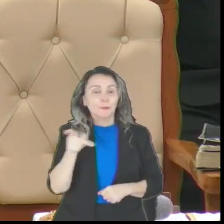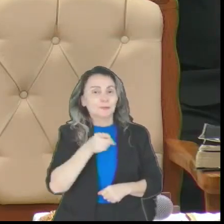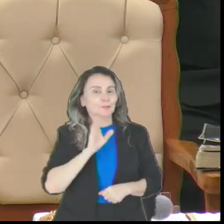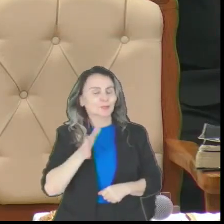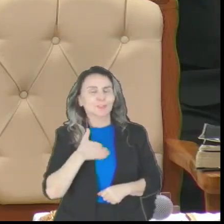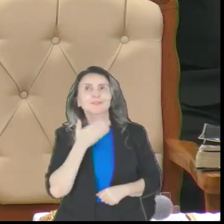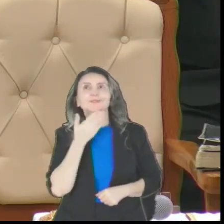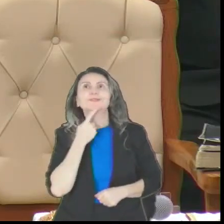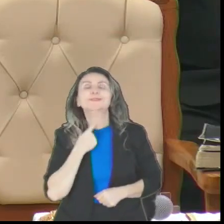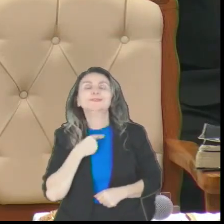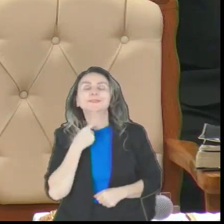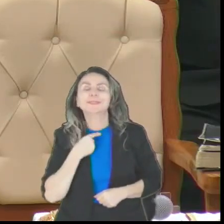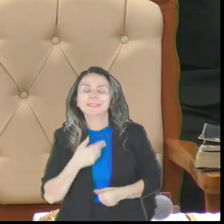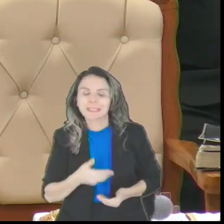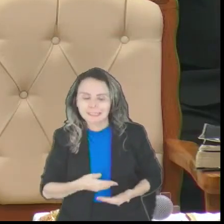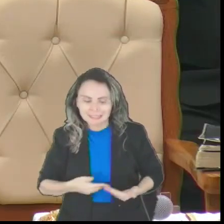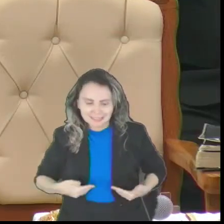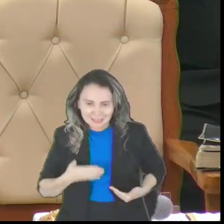aí.